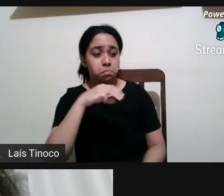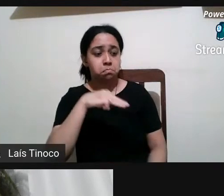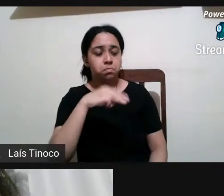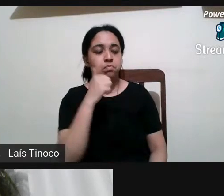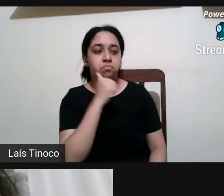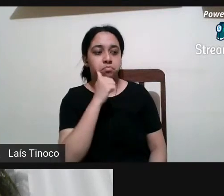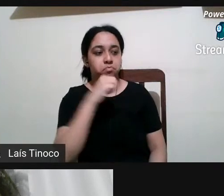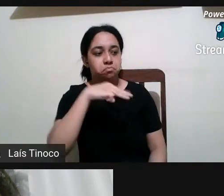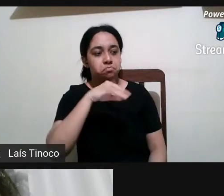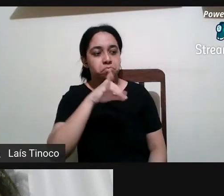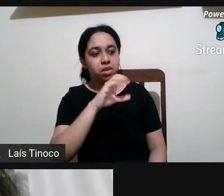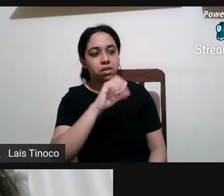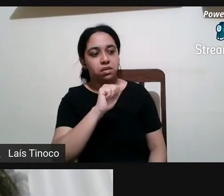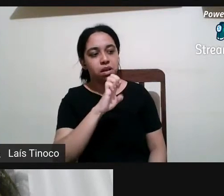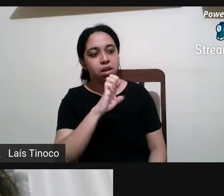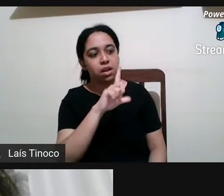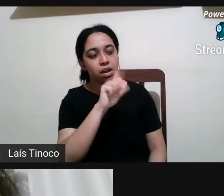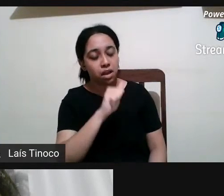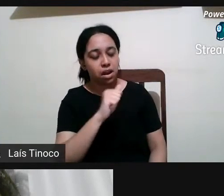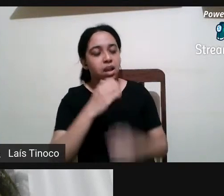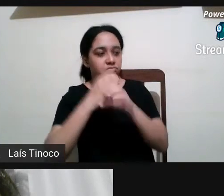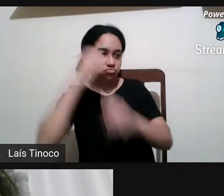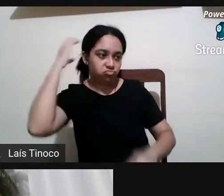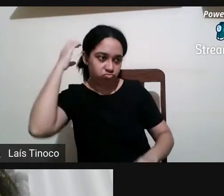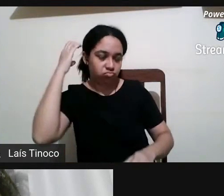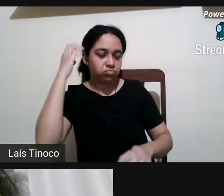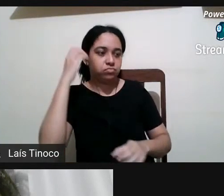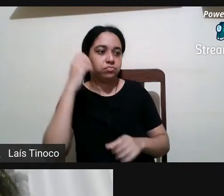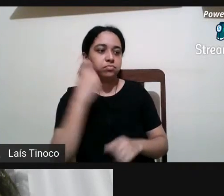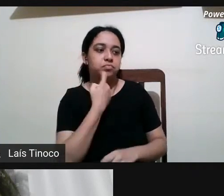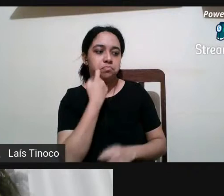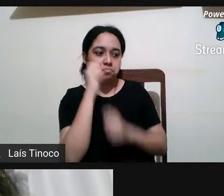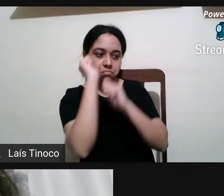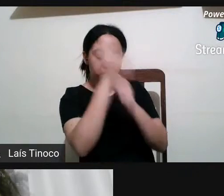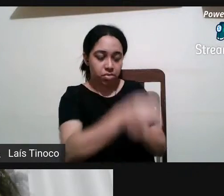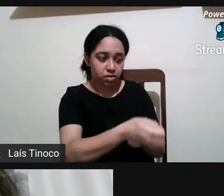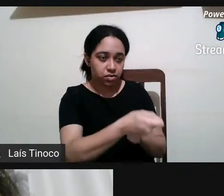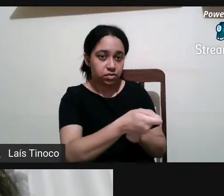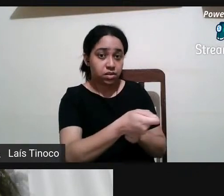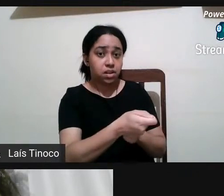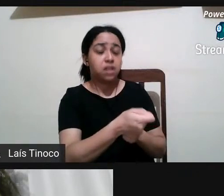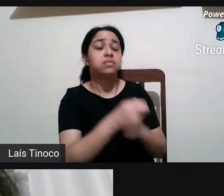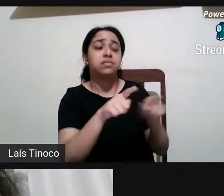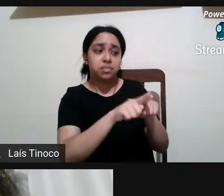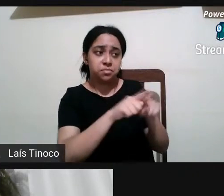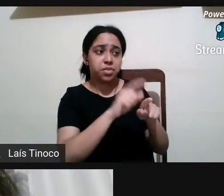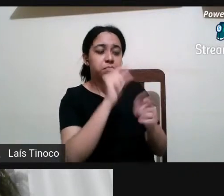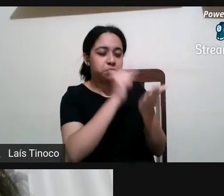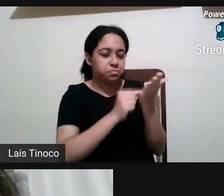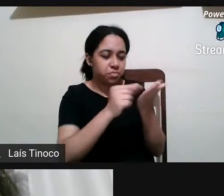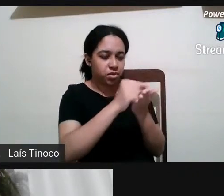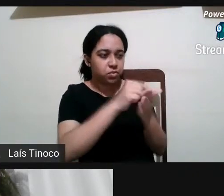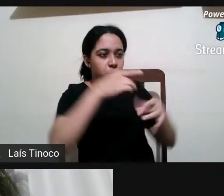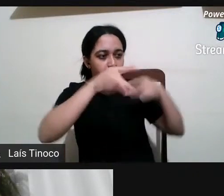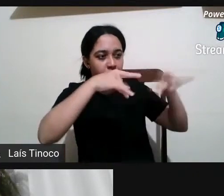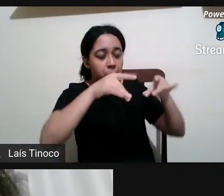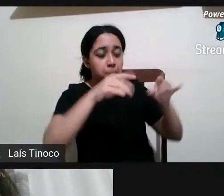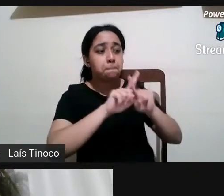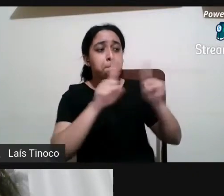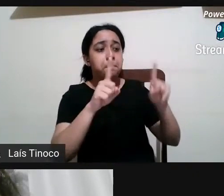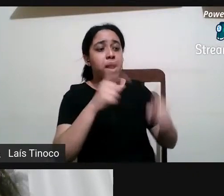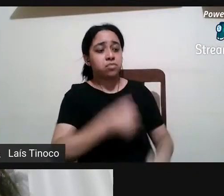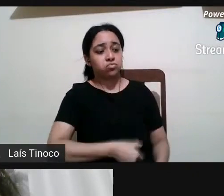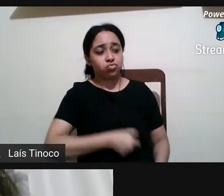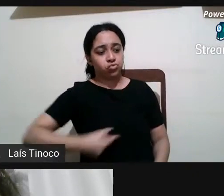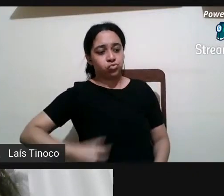da engenharia de pesca, também trabalha com microplástico, só que em estômago de peixe. E ela relata que